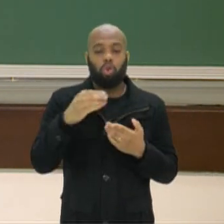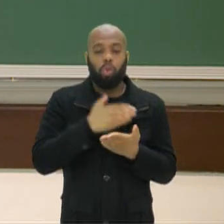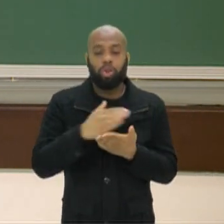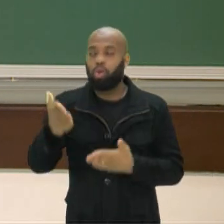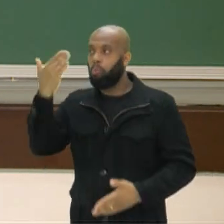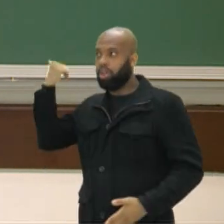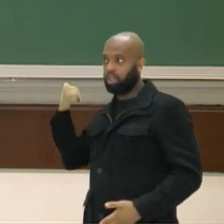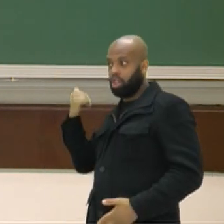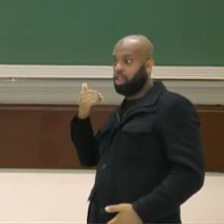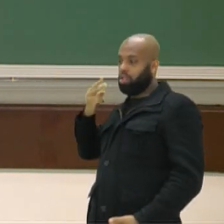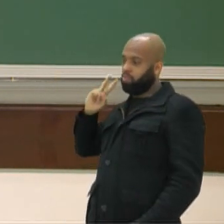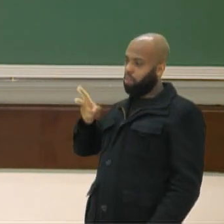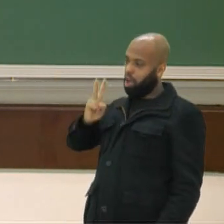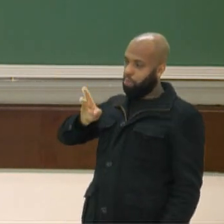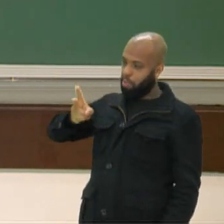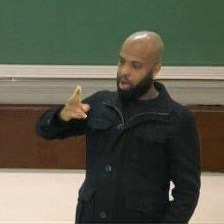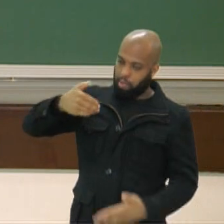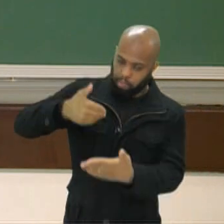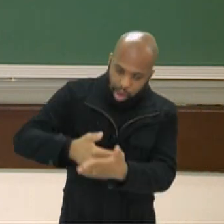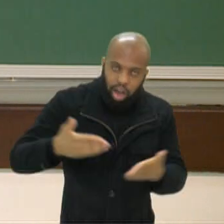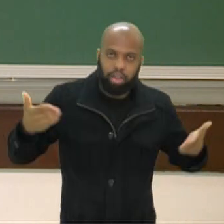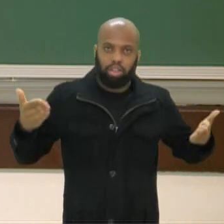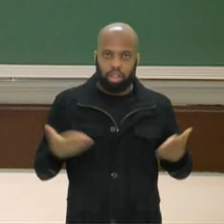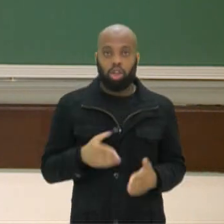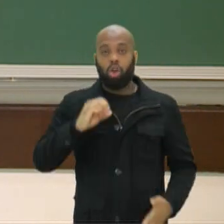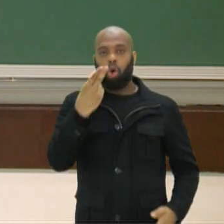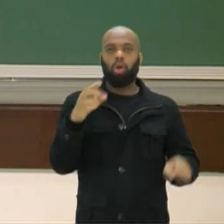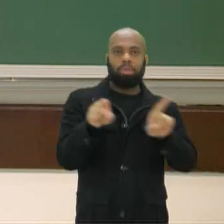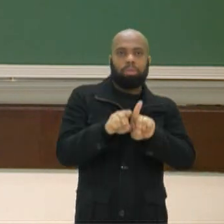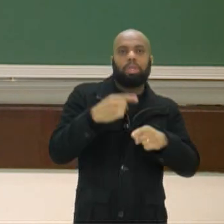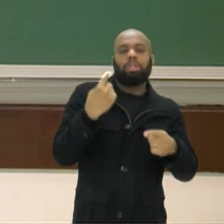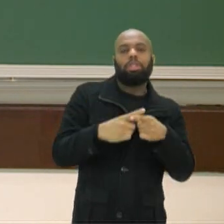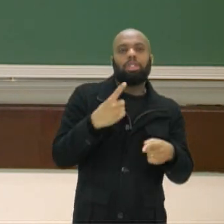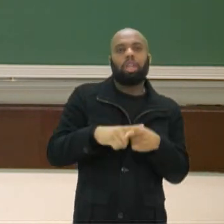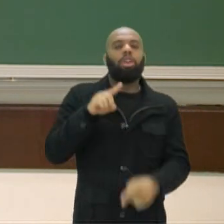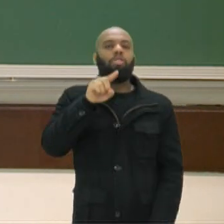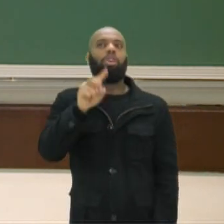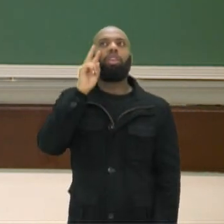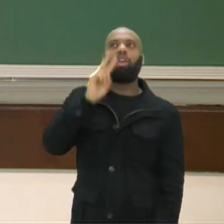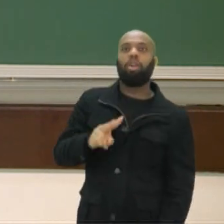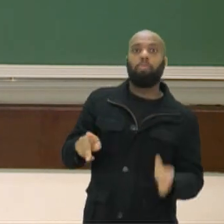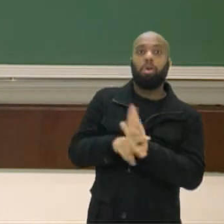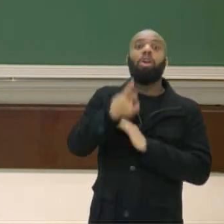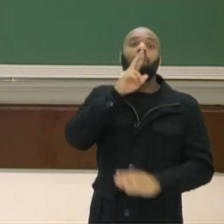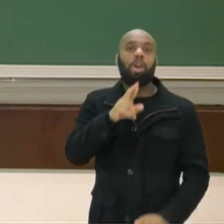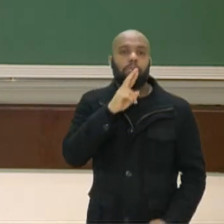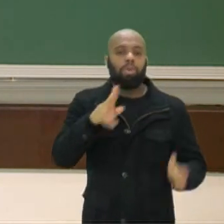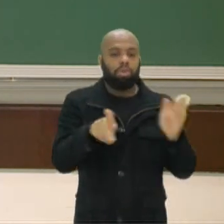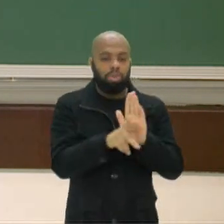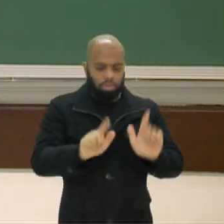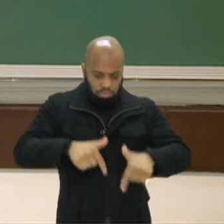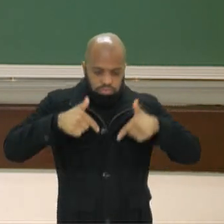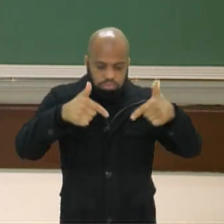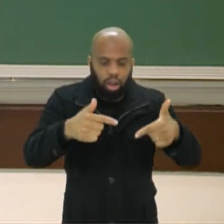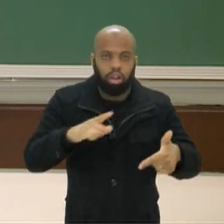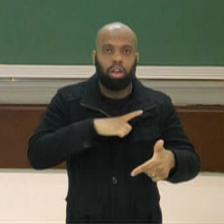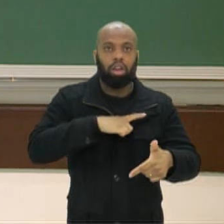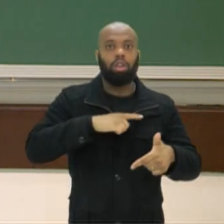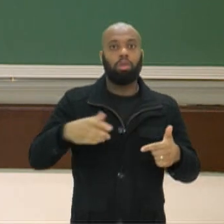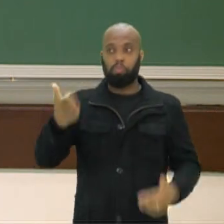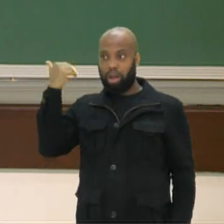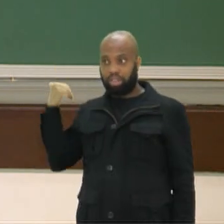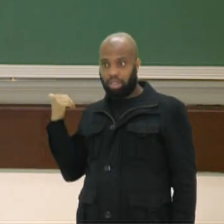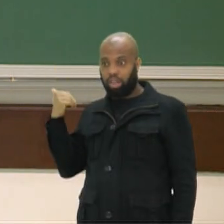passado e continua até o presente, ou porque você vê o resultado daquela ação no